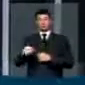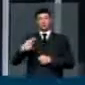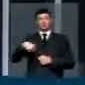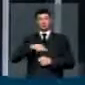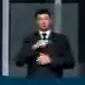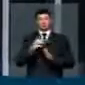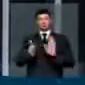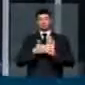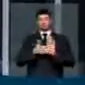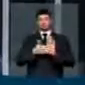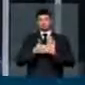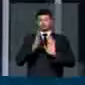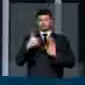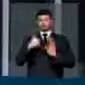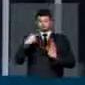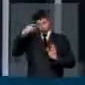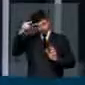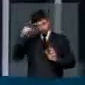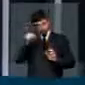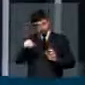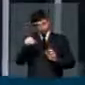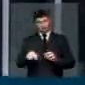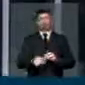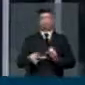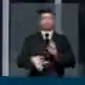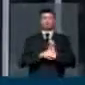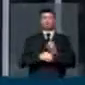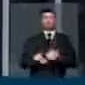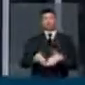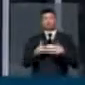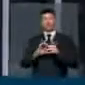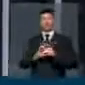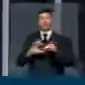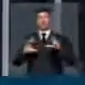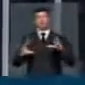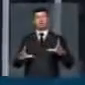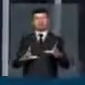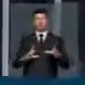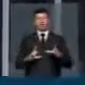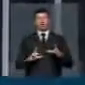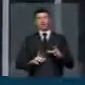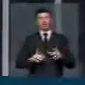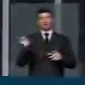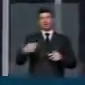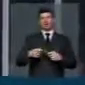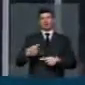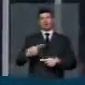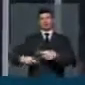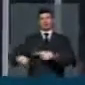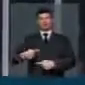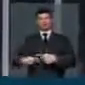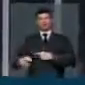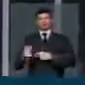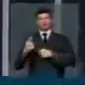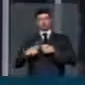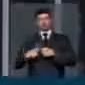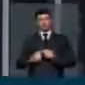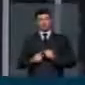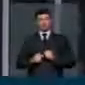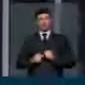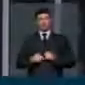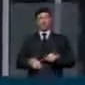propomos, foi de minha autoria a emenda que pedira para liberar a dispensa de contrapartida dos municípios. E aí,